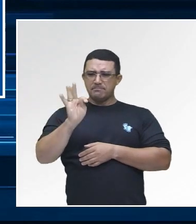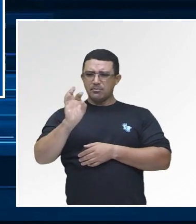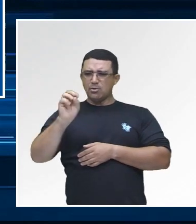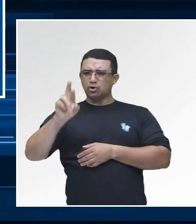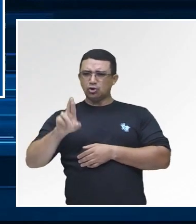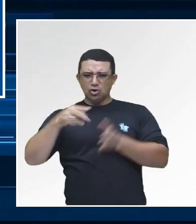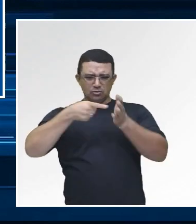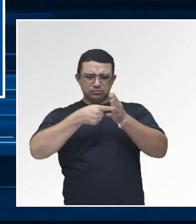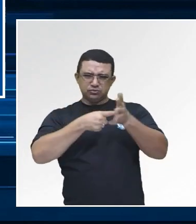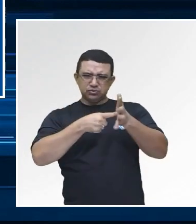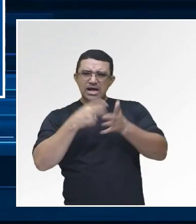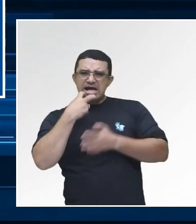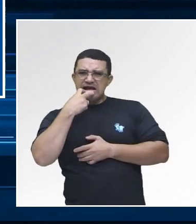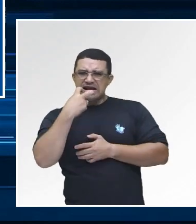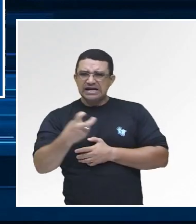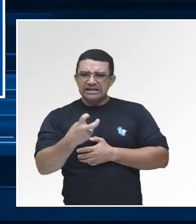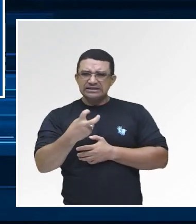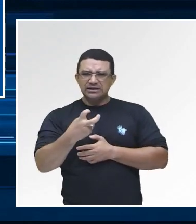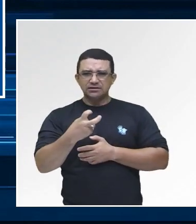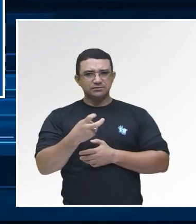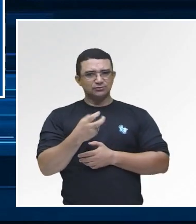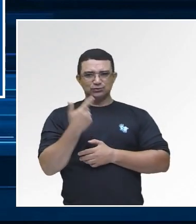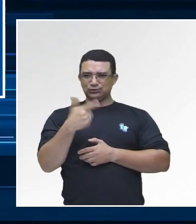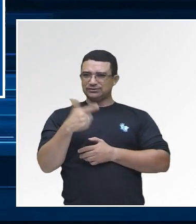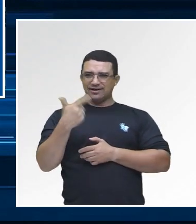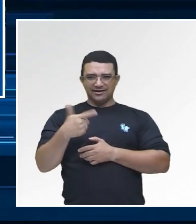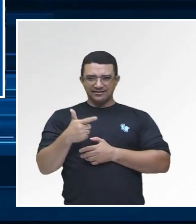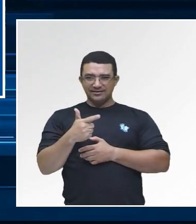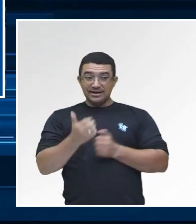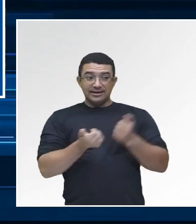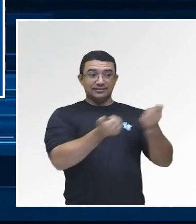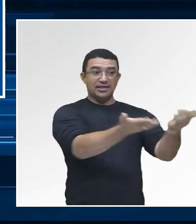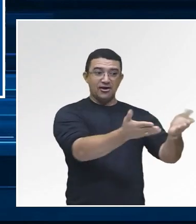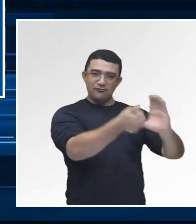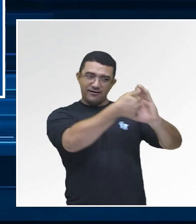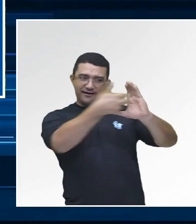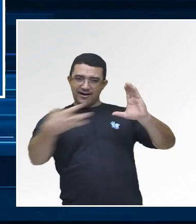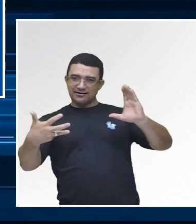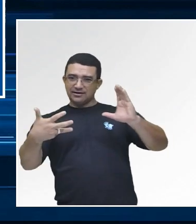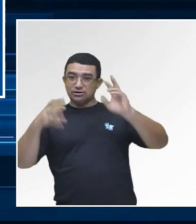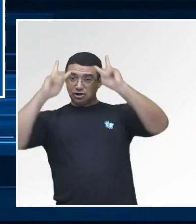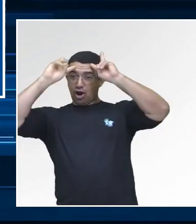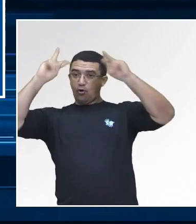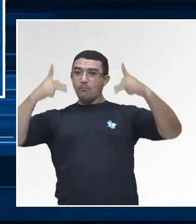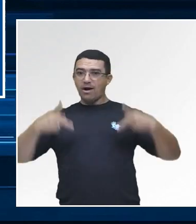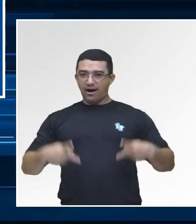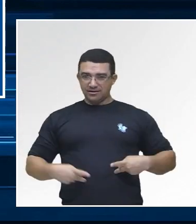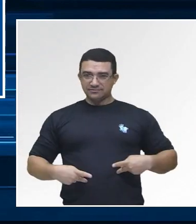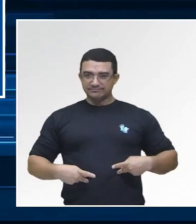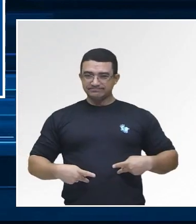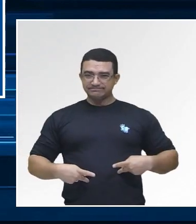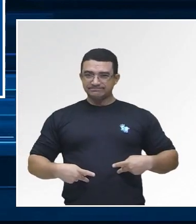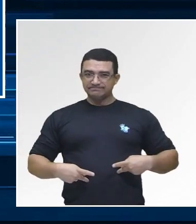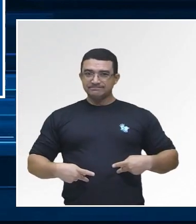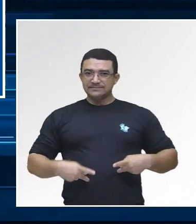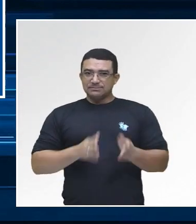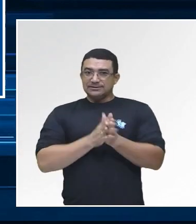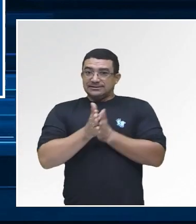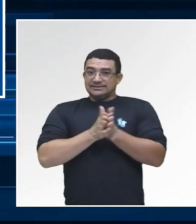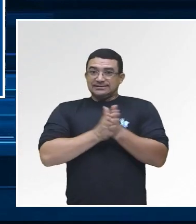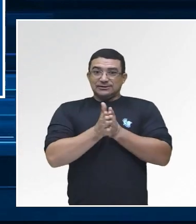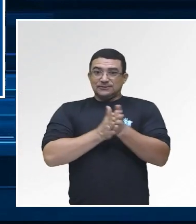que é de um ser humano, né? De seres. E ansiosos também é